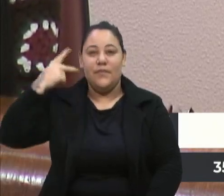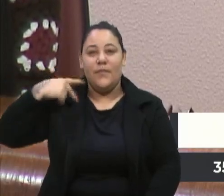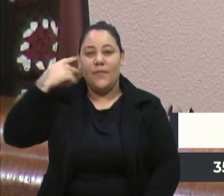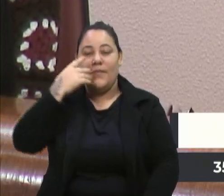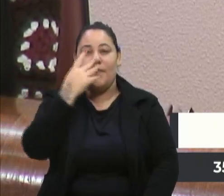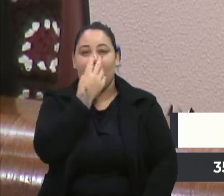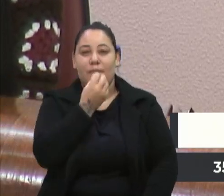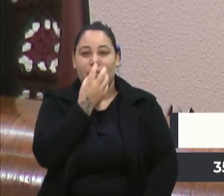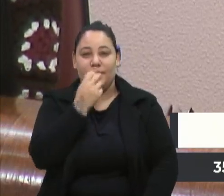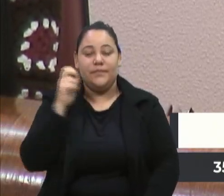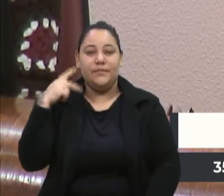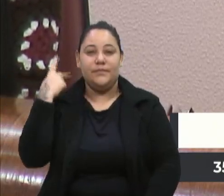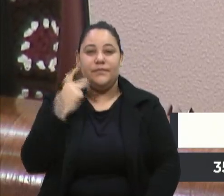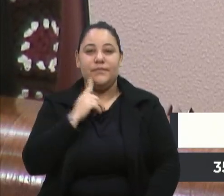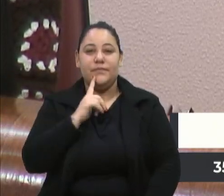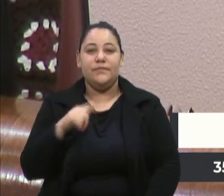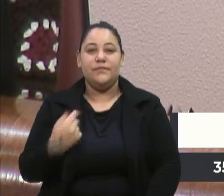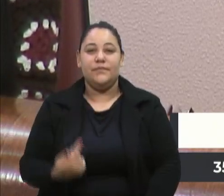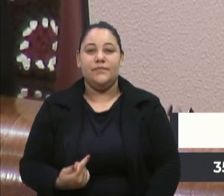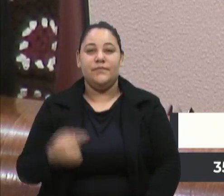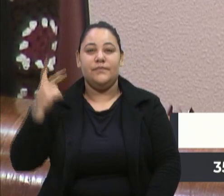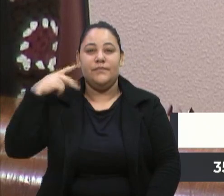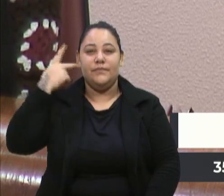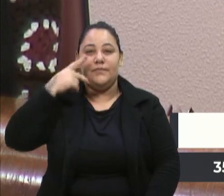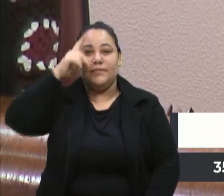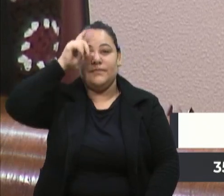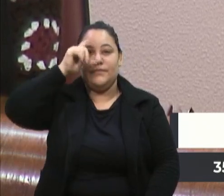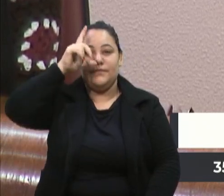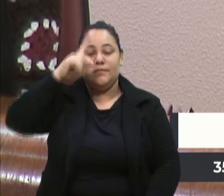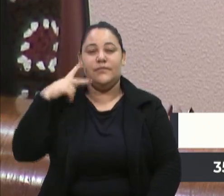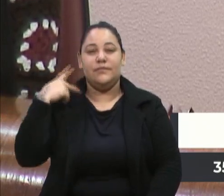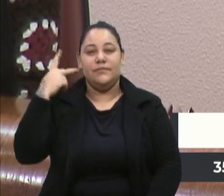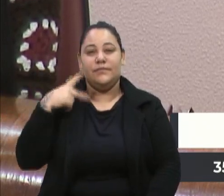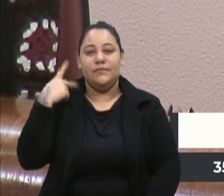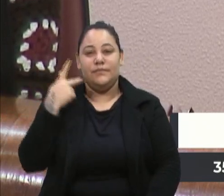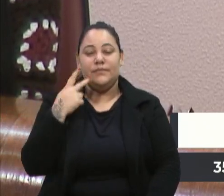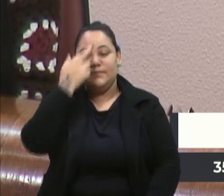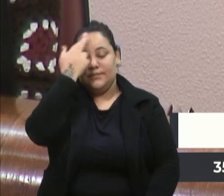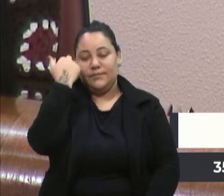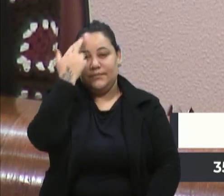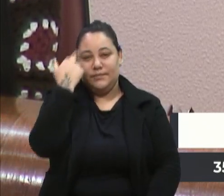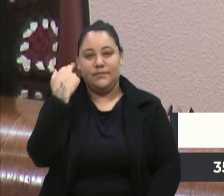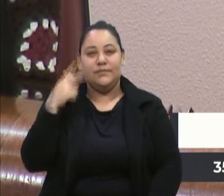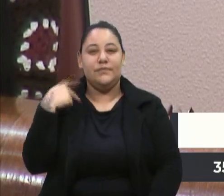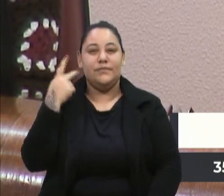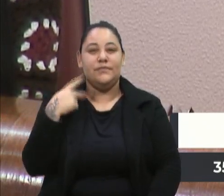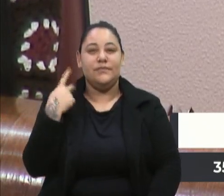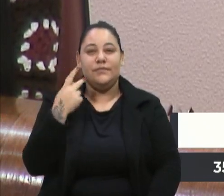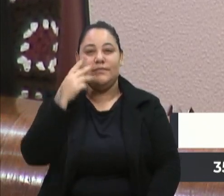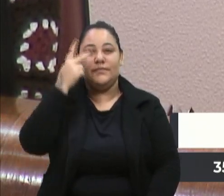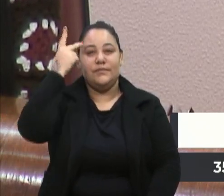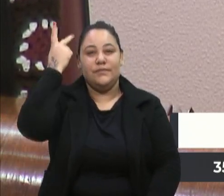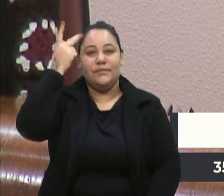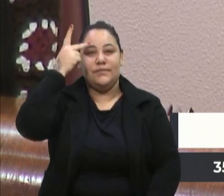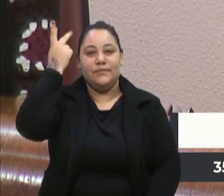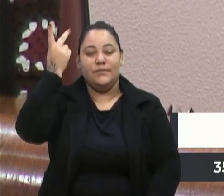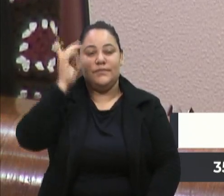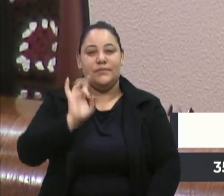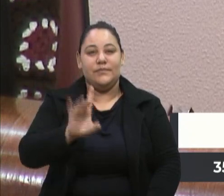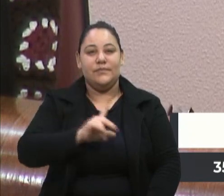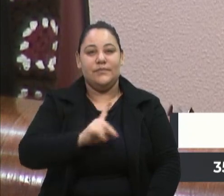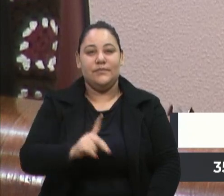Gilfredo de Camires, vereadora Gladys Frisso, vereador Maurício Fernandes Calco, vereador Rafael Bueno e vereador Velocino João Uez. Era isso,